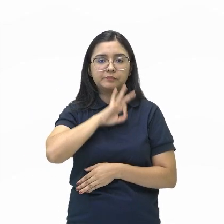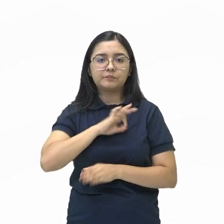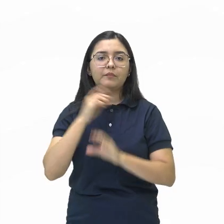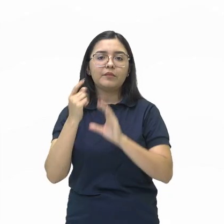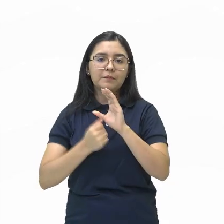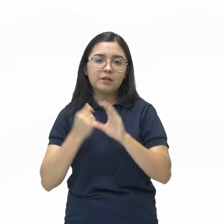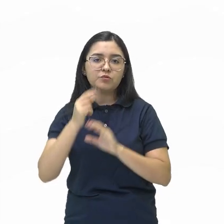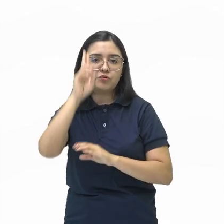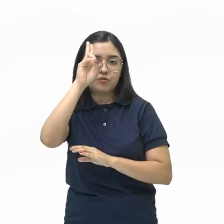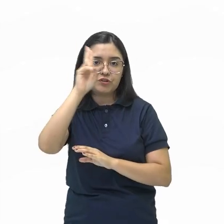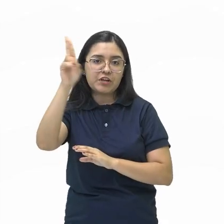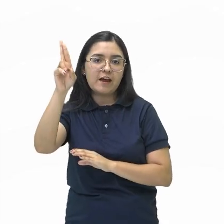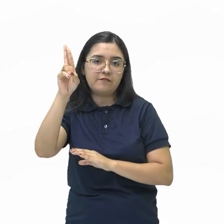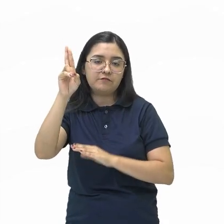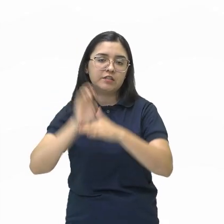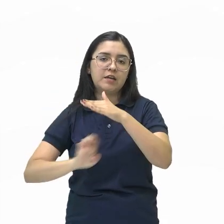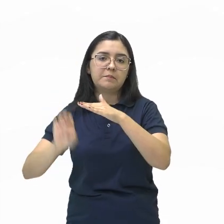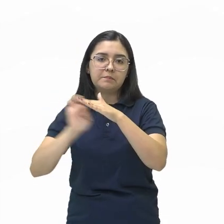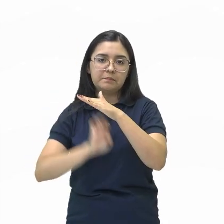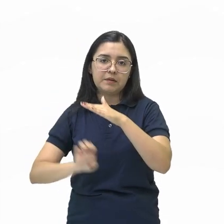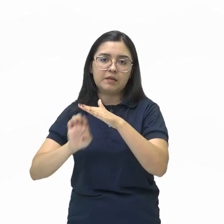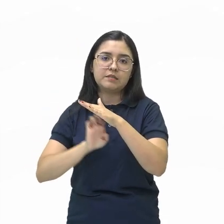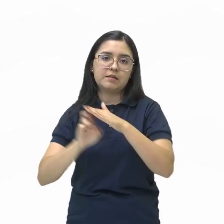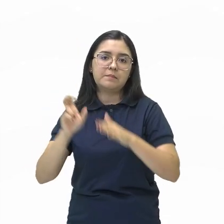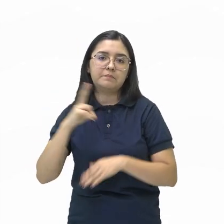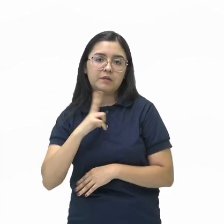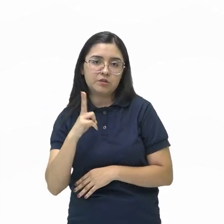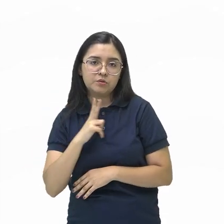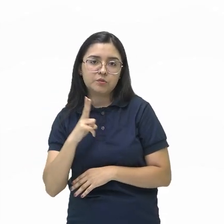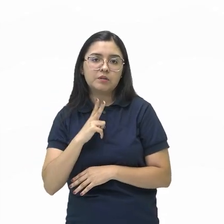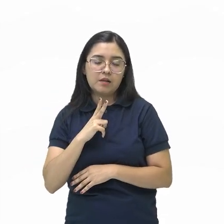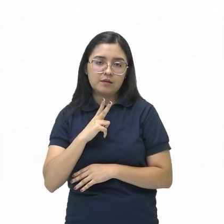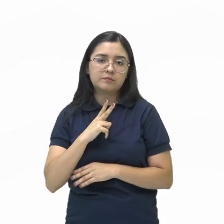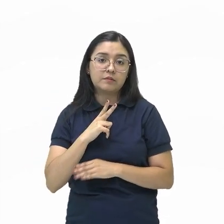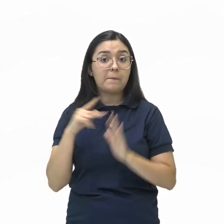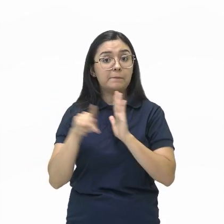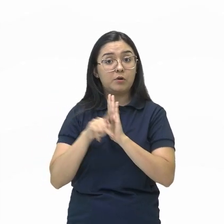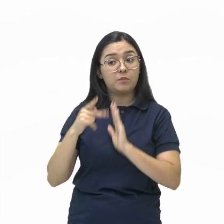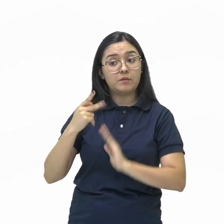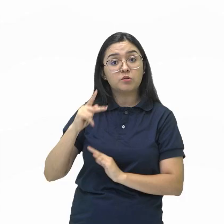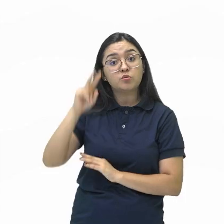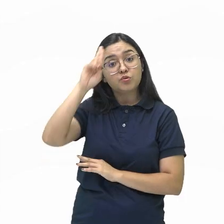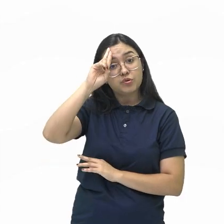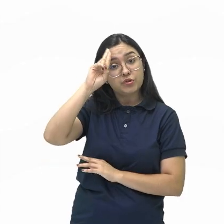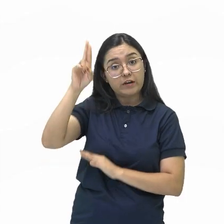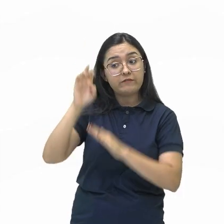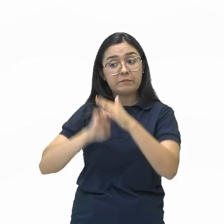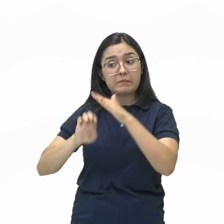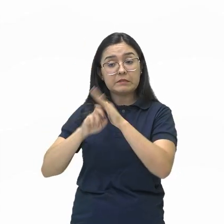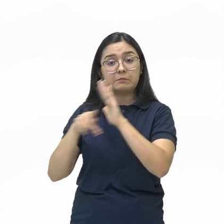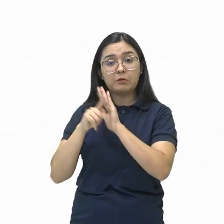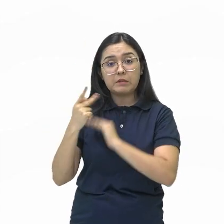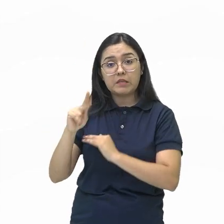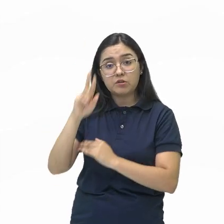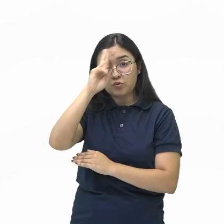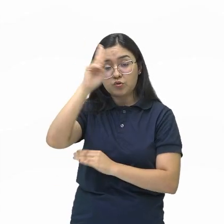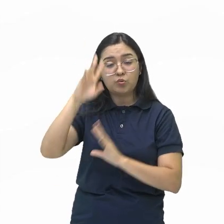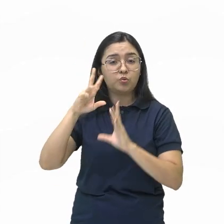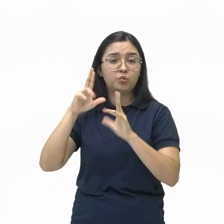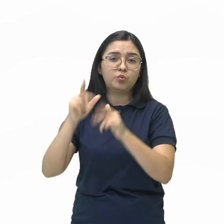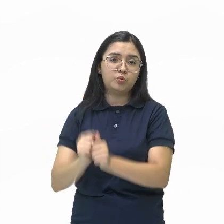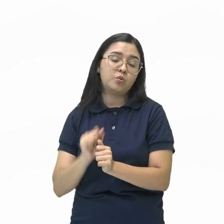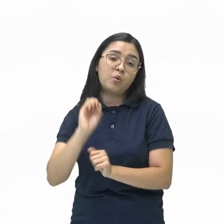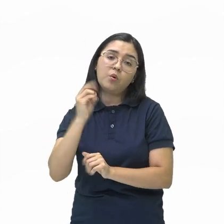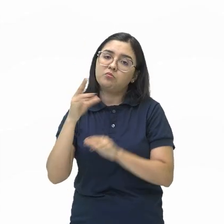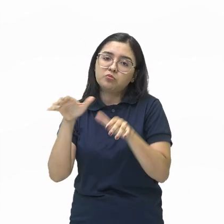capitalistas, que são os donos da propriedade privada, que a propriedade é dele, a empresa é dele. Tudo é dele, ou de